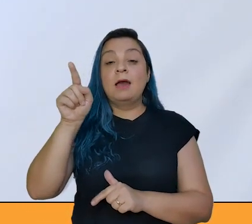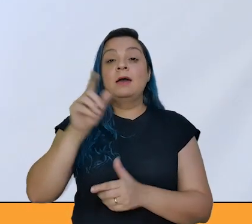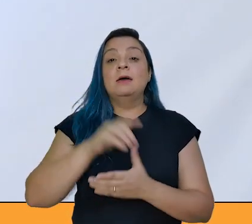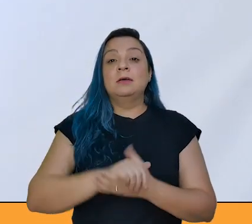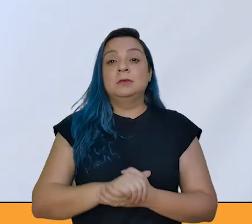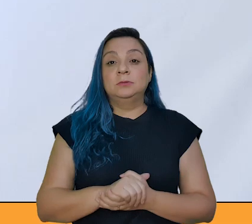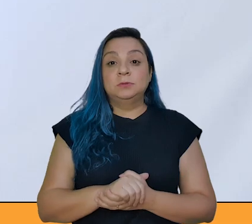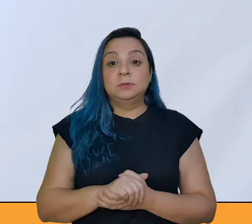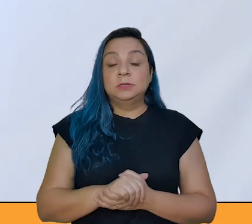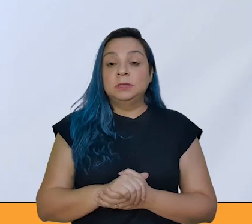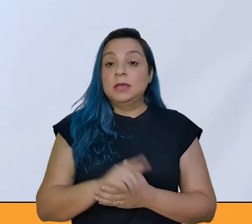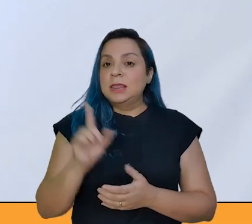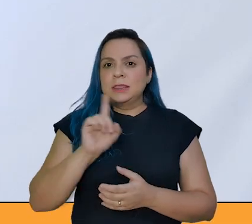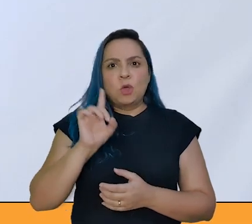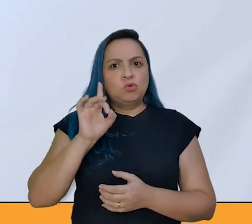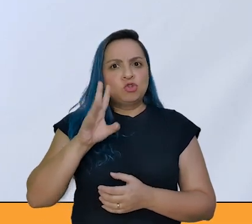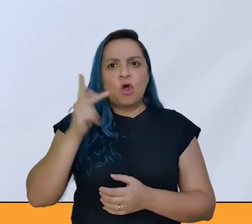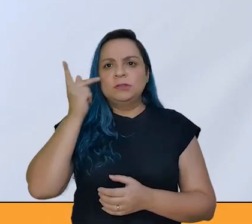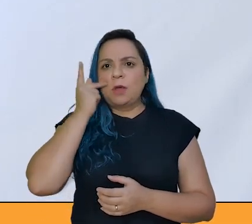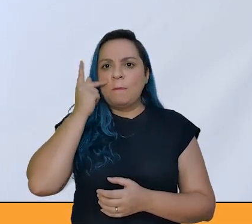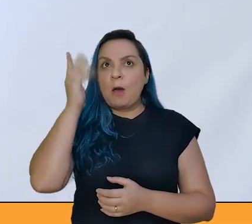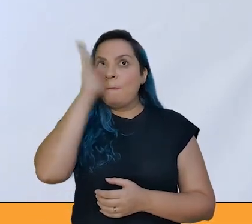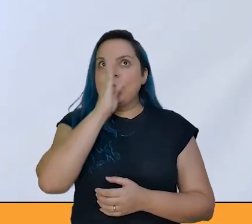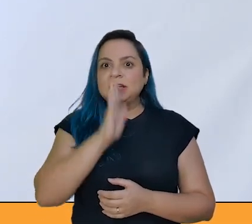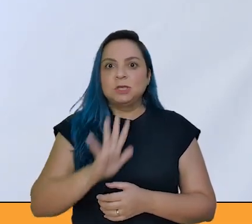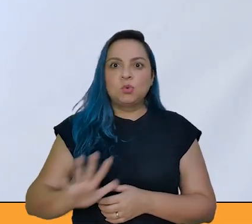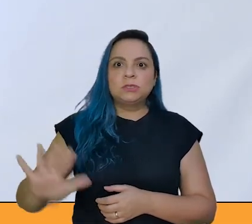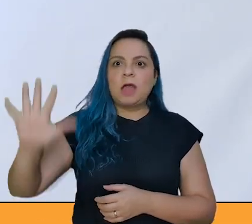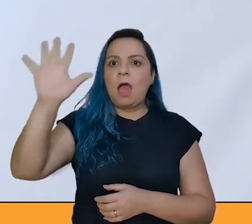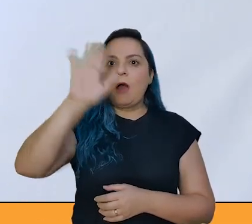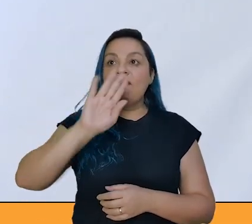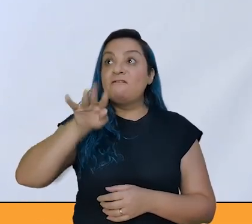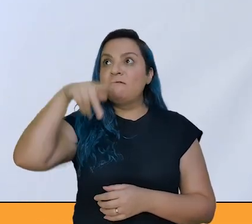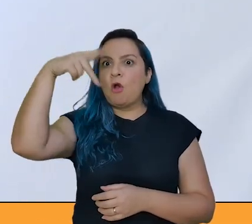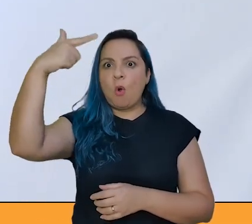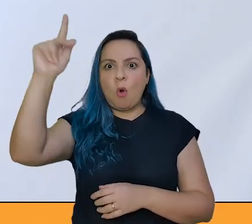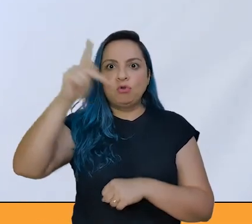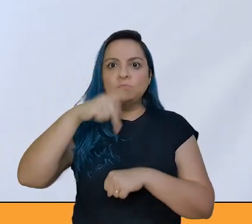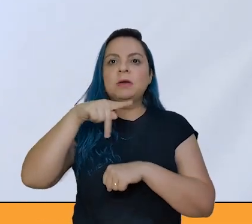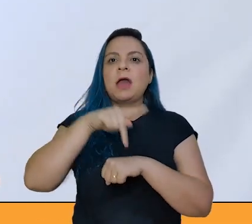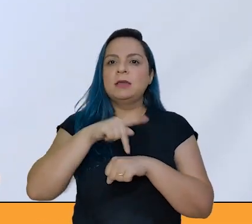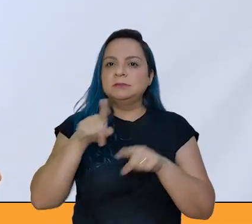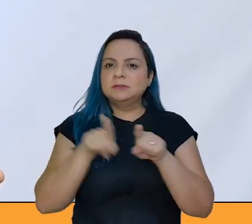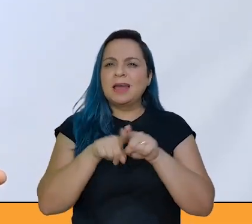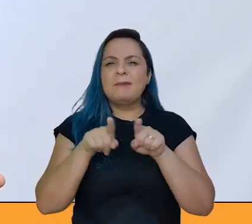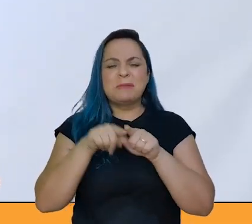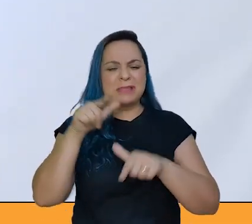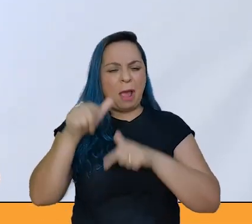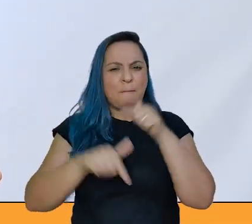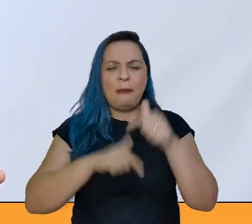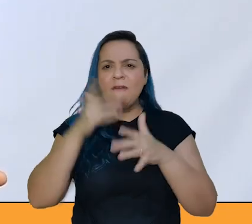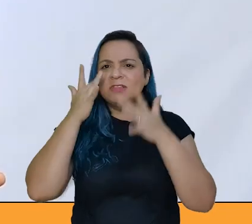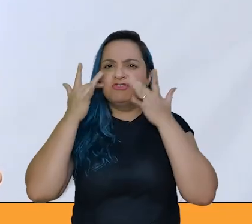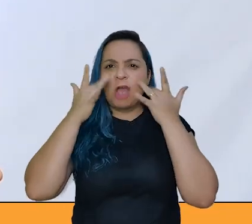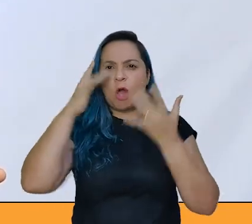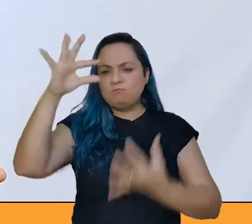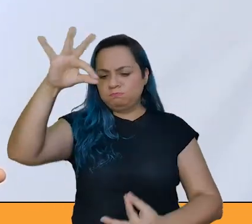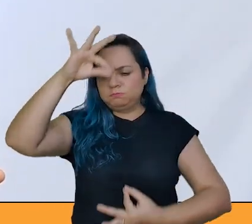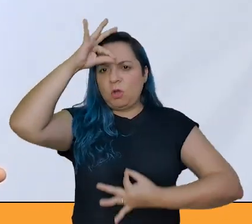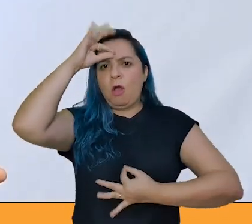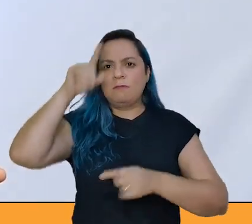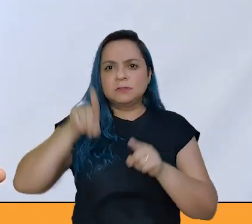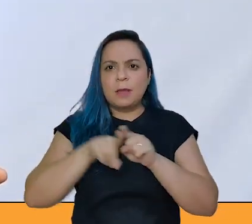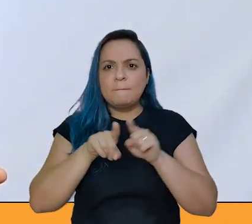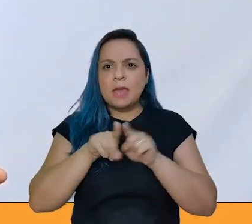circula não só em São Paulo, no Brasil inteiro e fora do Brasil, com os trabalhos em teatro e performance,